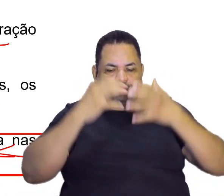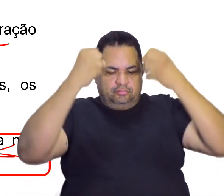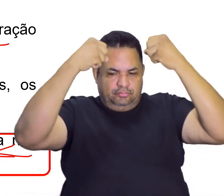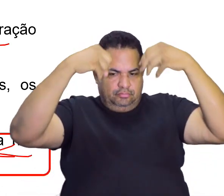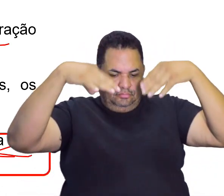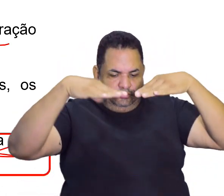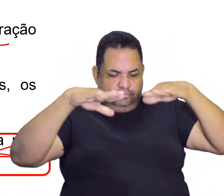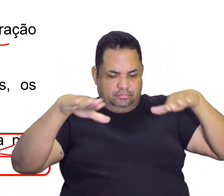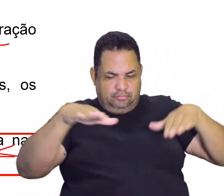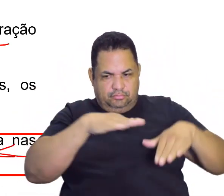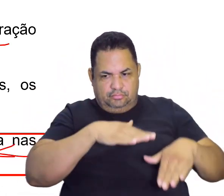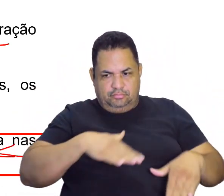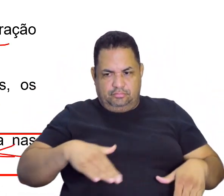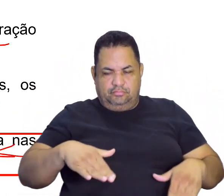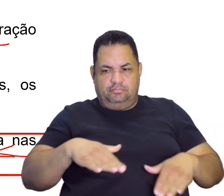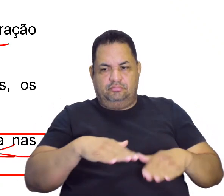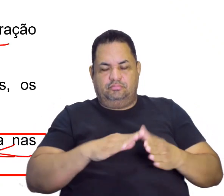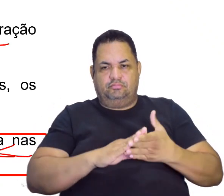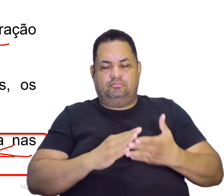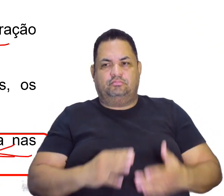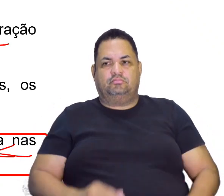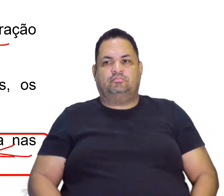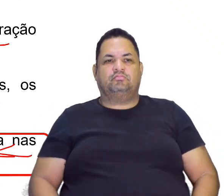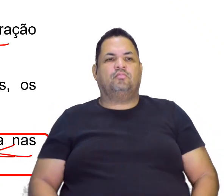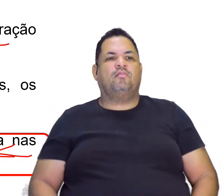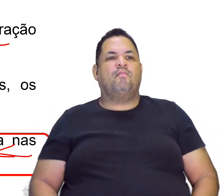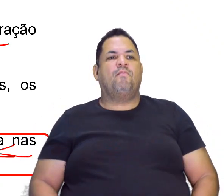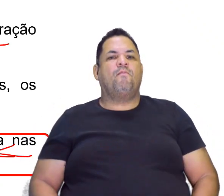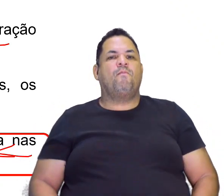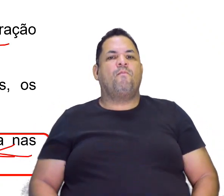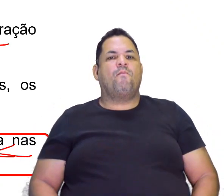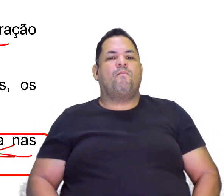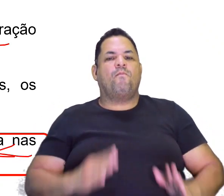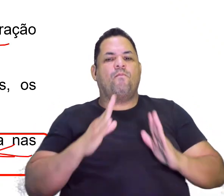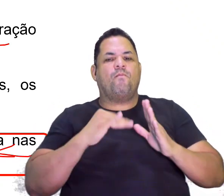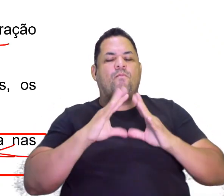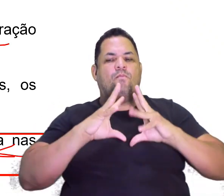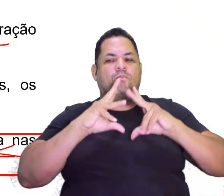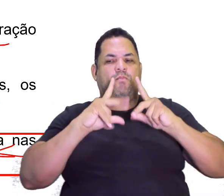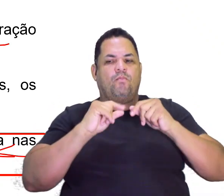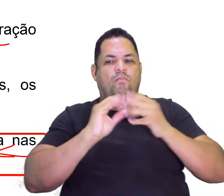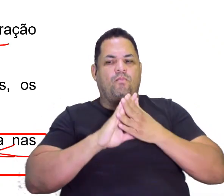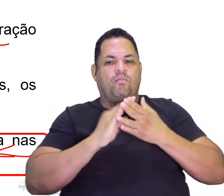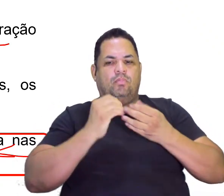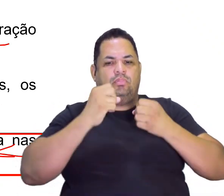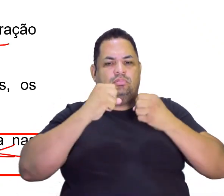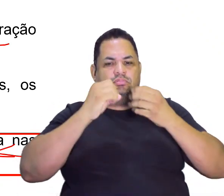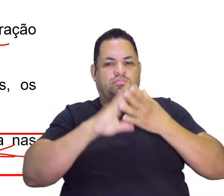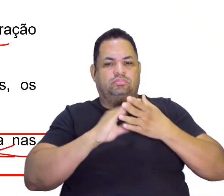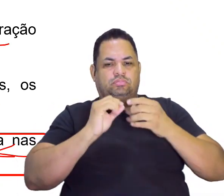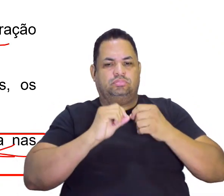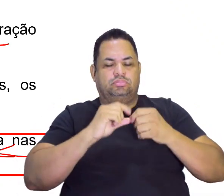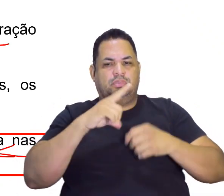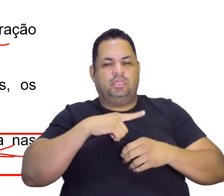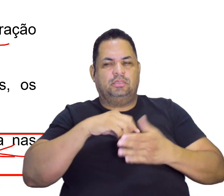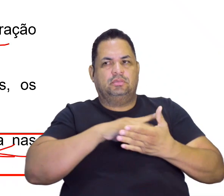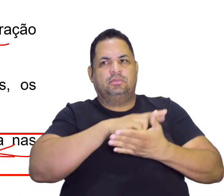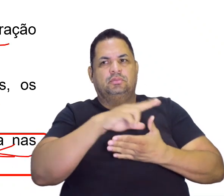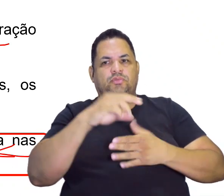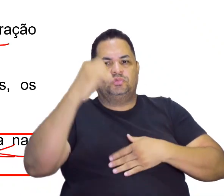banheira, e você veja que é uma pintura totalmente clara, né? Cheia de